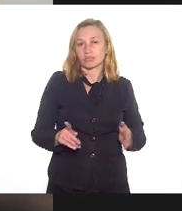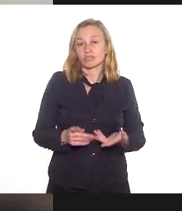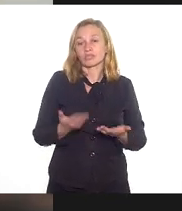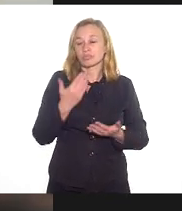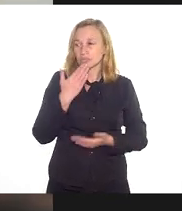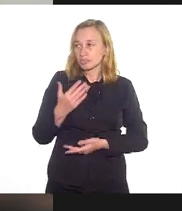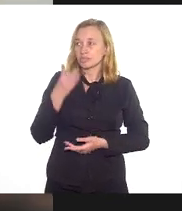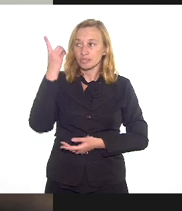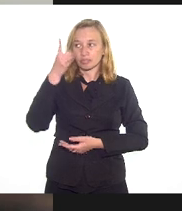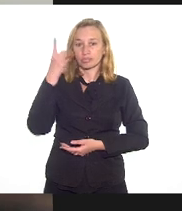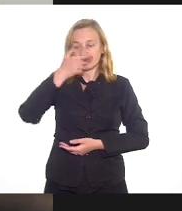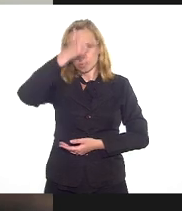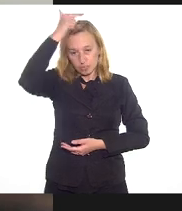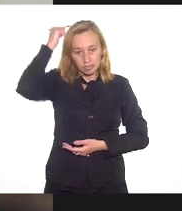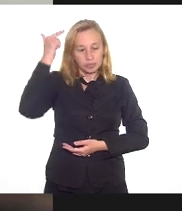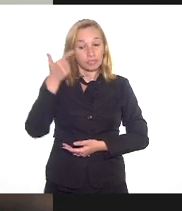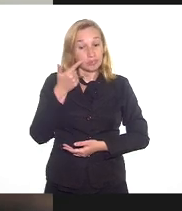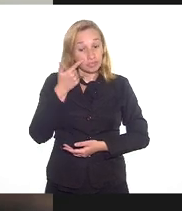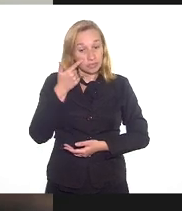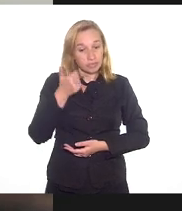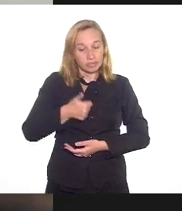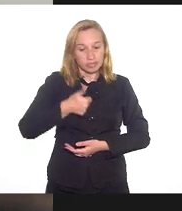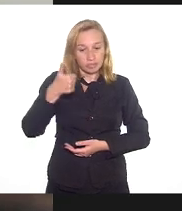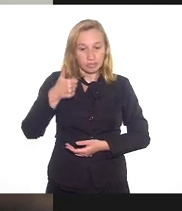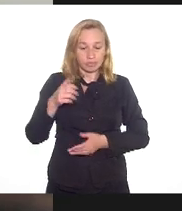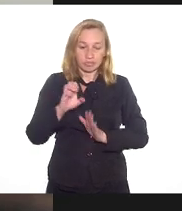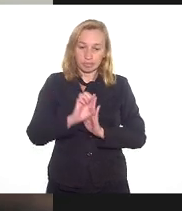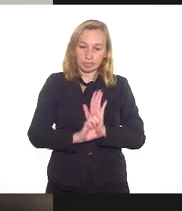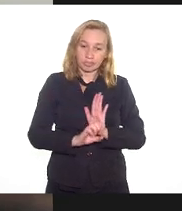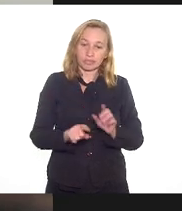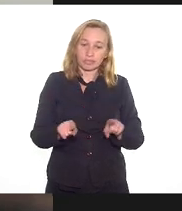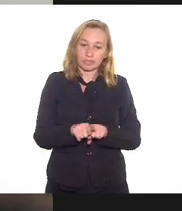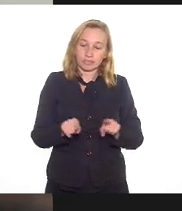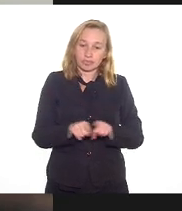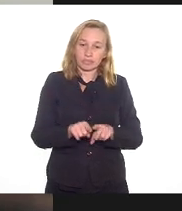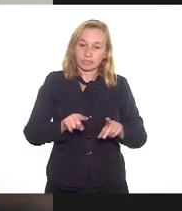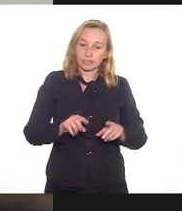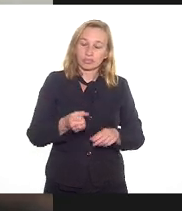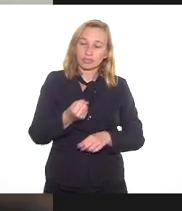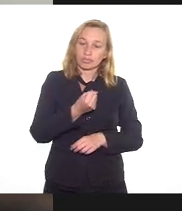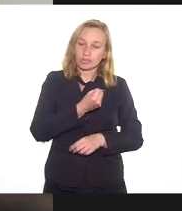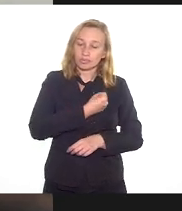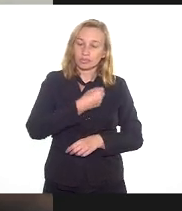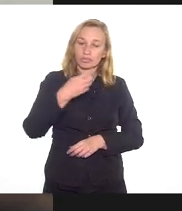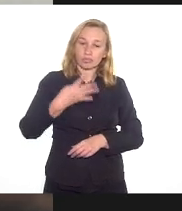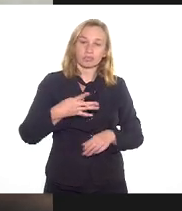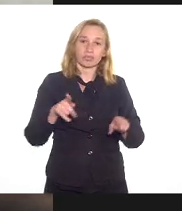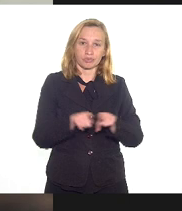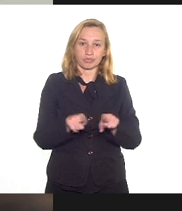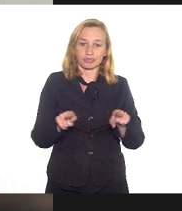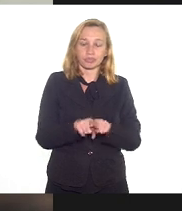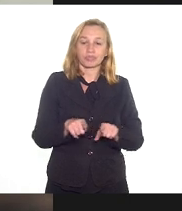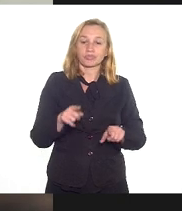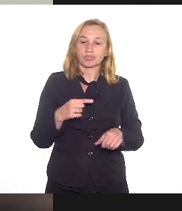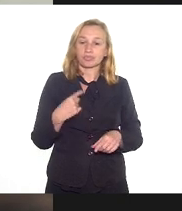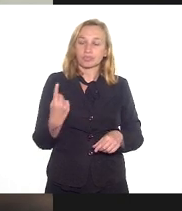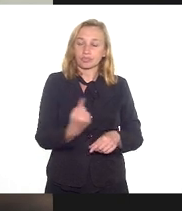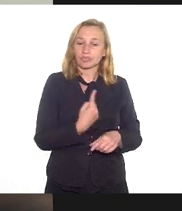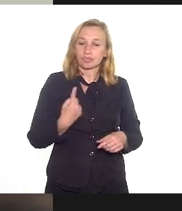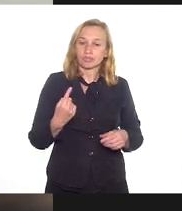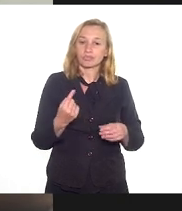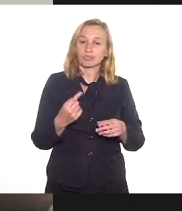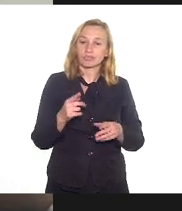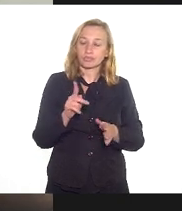deputado Luiz Paulo que pudesse rever essa emenda e a emenda modificativa número 4 também, porque o nosso projeto